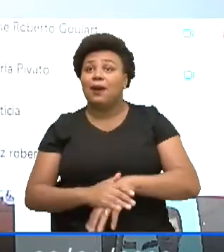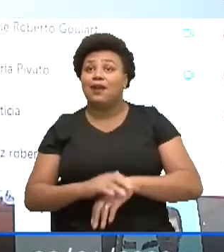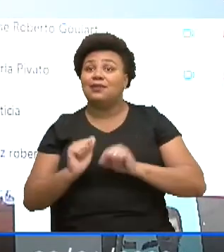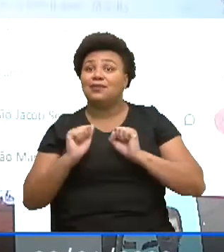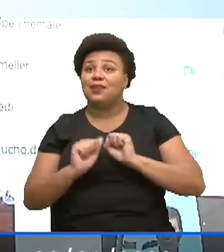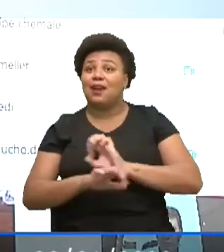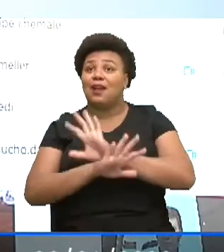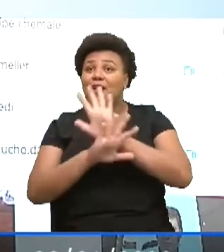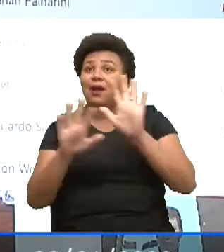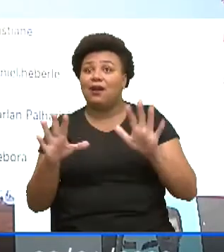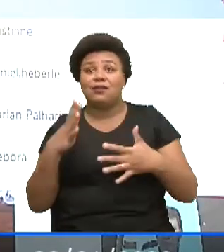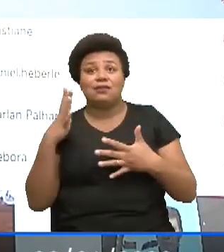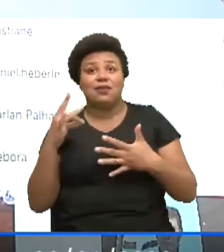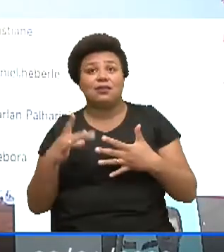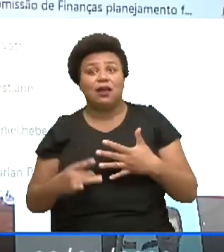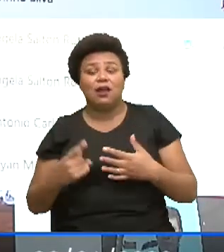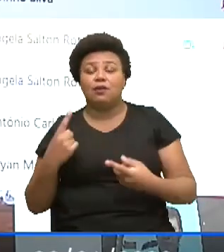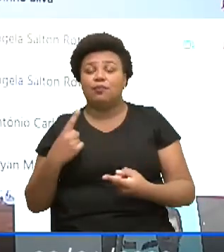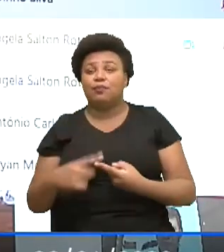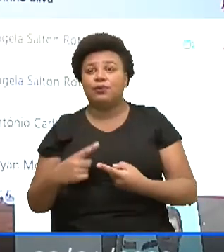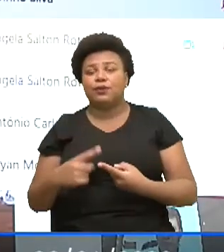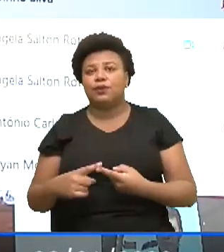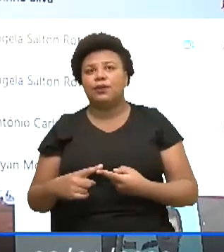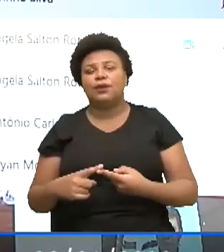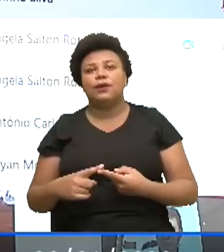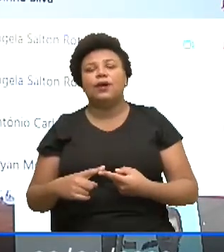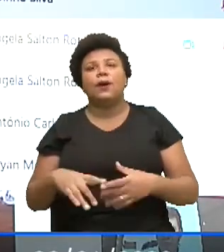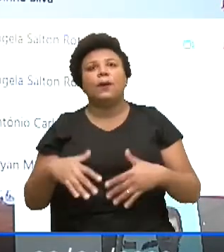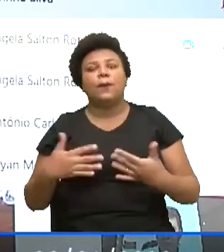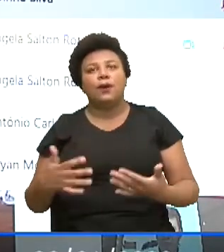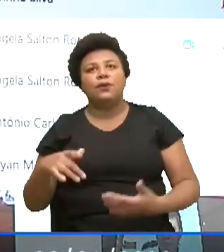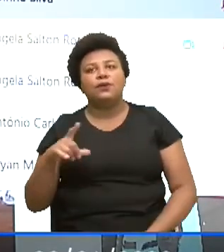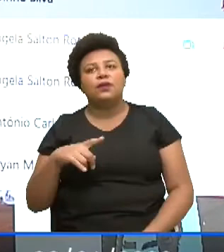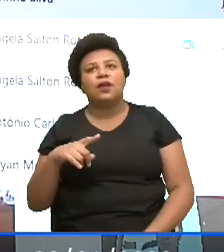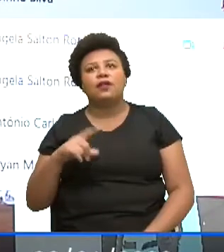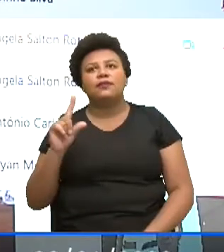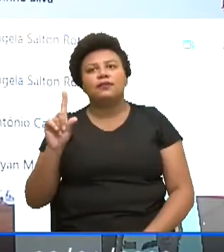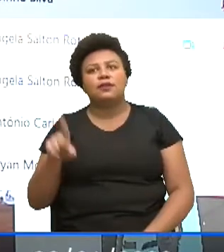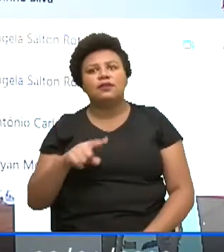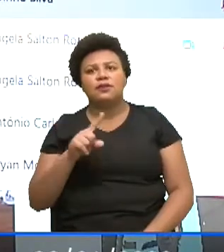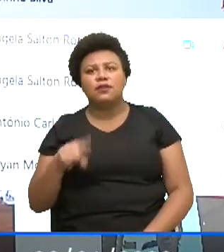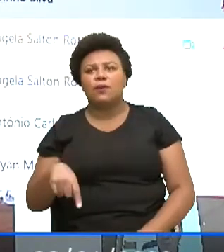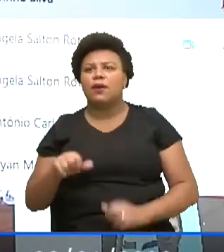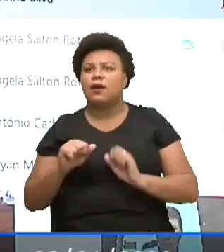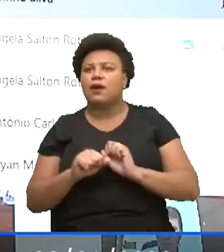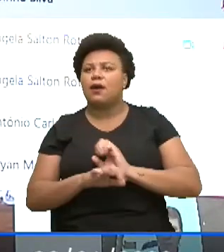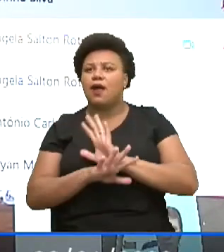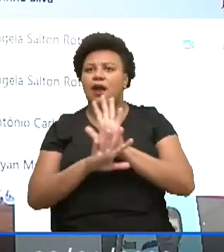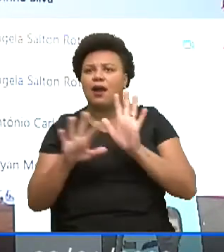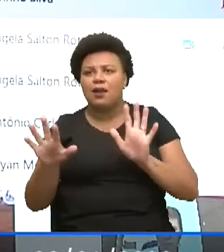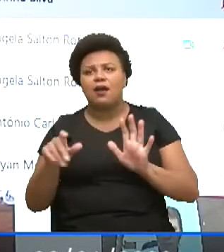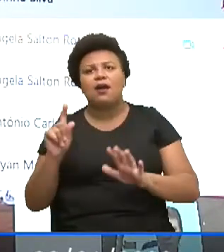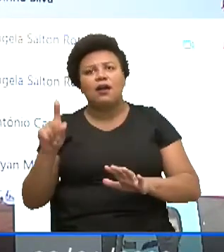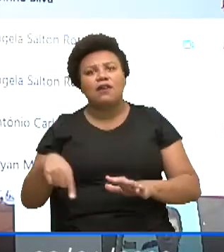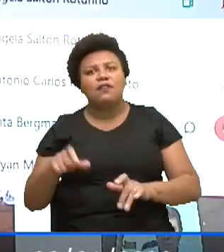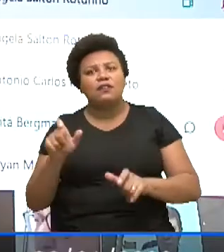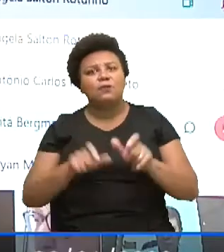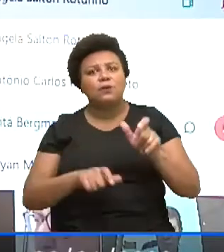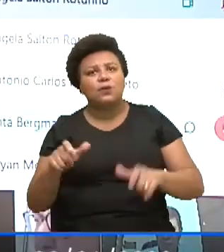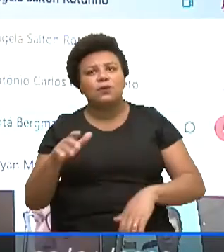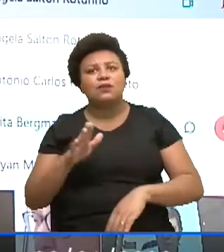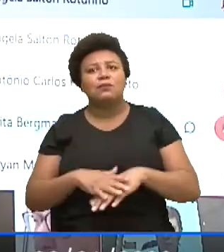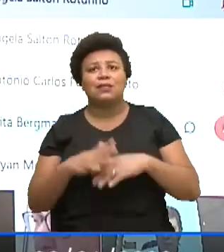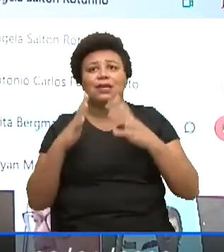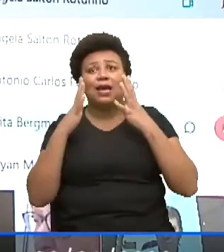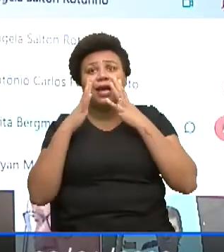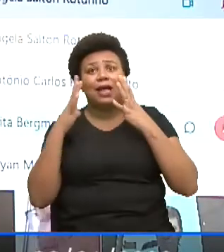explícitas, porque quando tem sanção bem clara, isso também deixa as pessoas mais